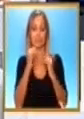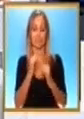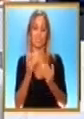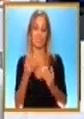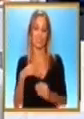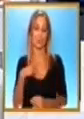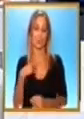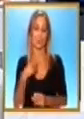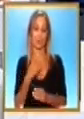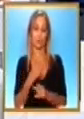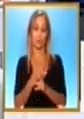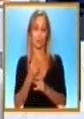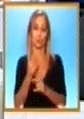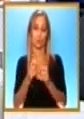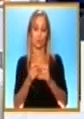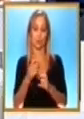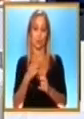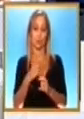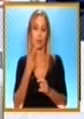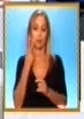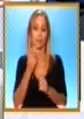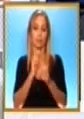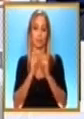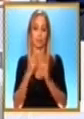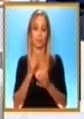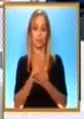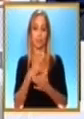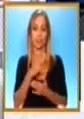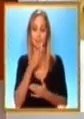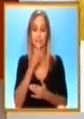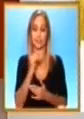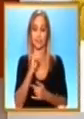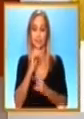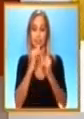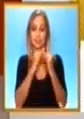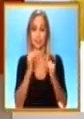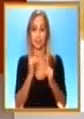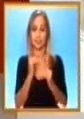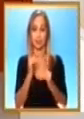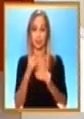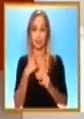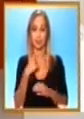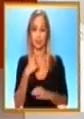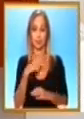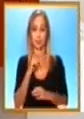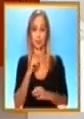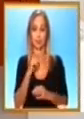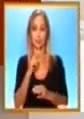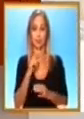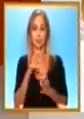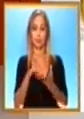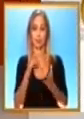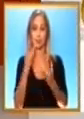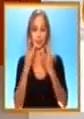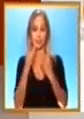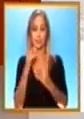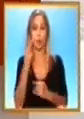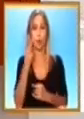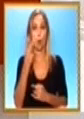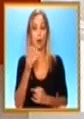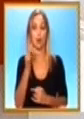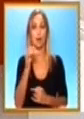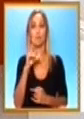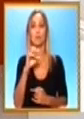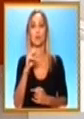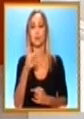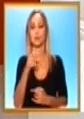muita gente queria acompanhar esta entrevista. Olha, deixa-me só dizer uma coisa à SIC Internacional. Olhem, eu estou a fazer uma peça que é o Olha à Florbela.